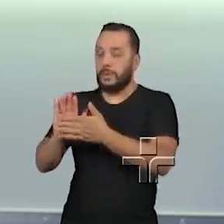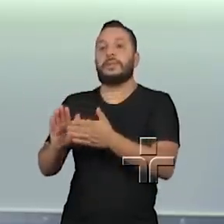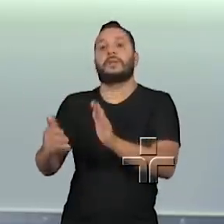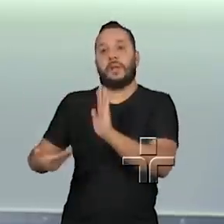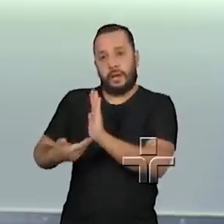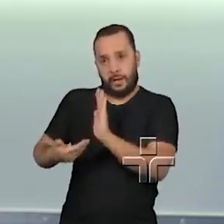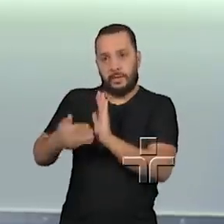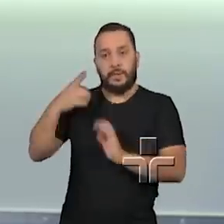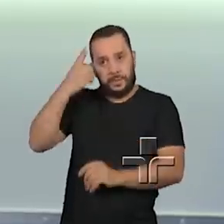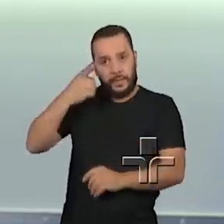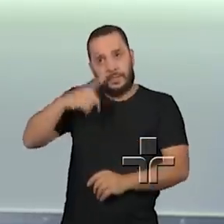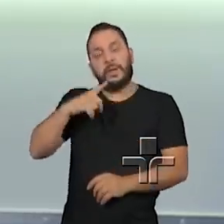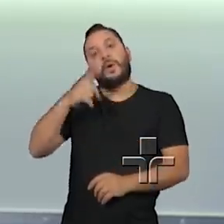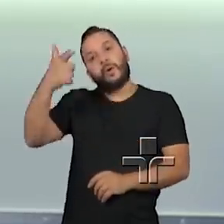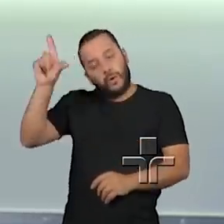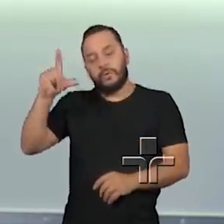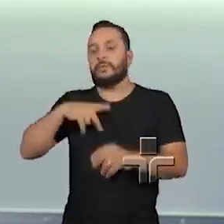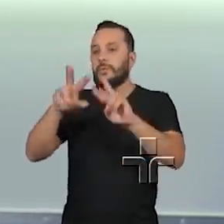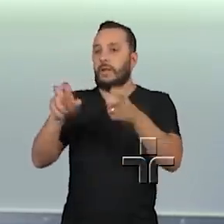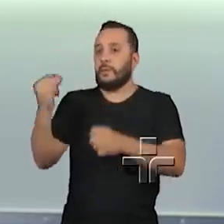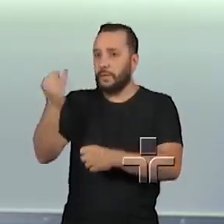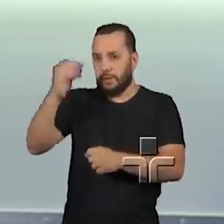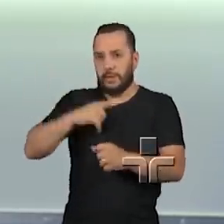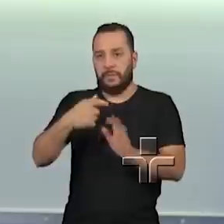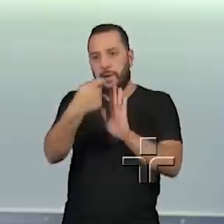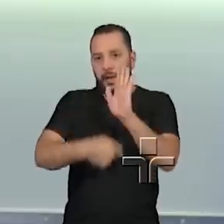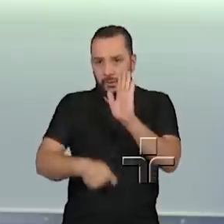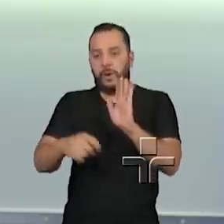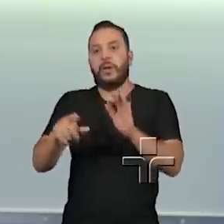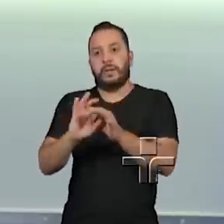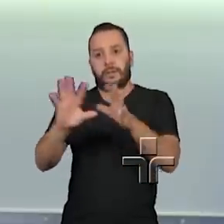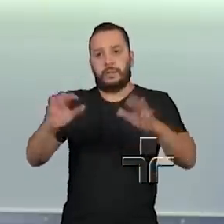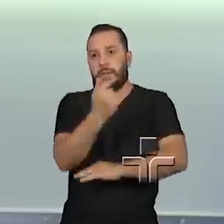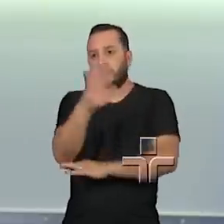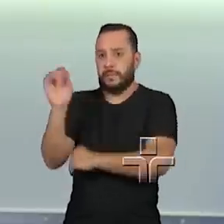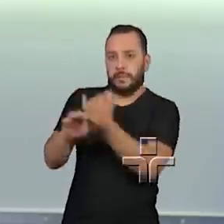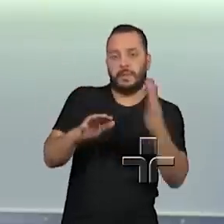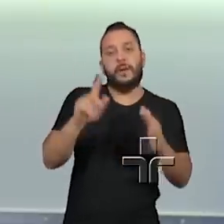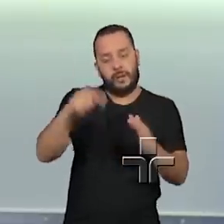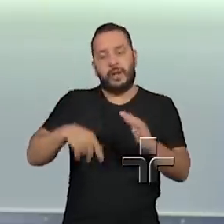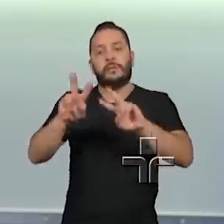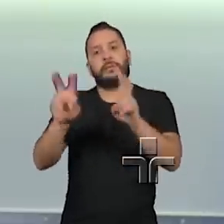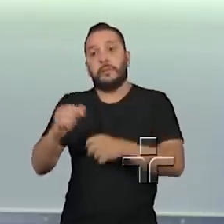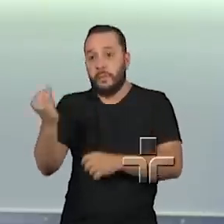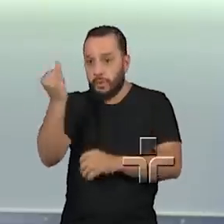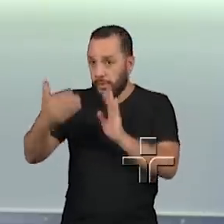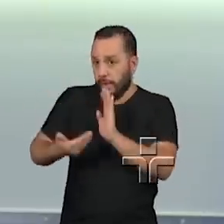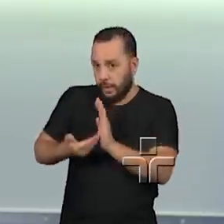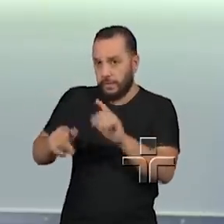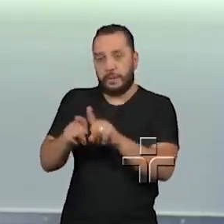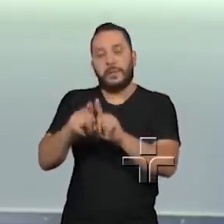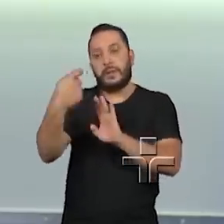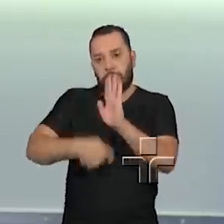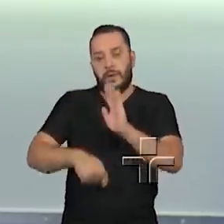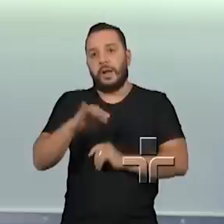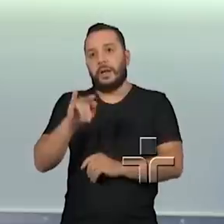Deputados. Outras pautas importantes devem ser votadas. Tem o meu relatório do licenciamento ambiental, que deve ser uma das primeiras pautas da Câmara. Relatório do deputado Arnaldo